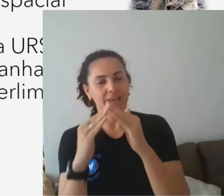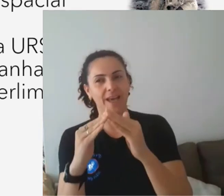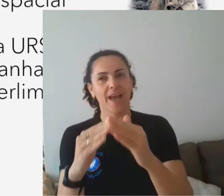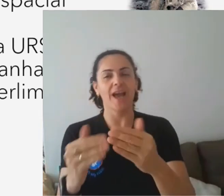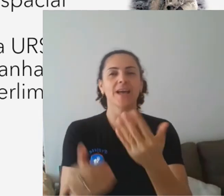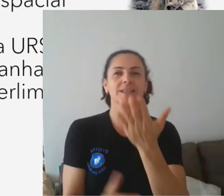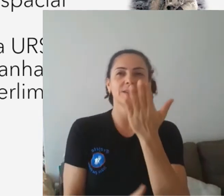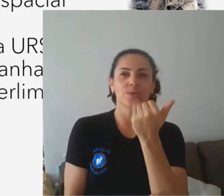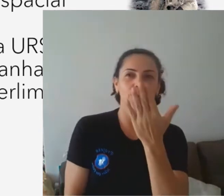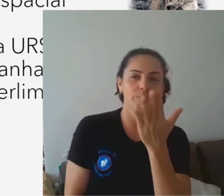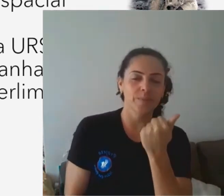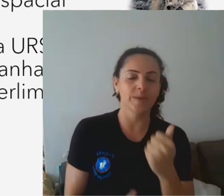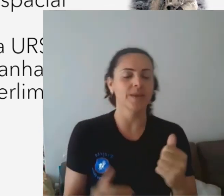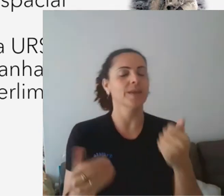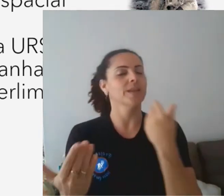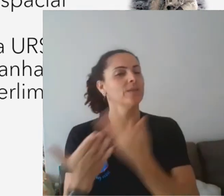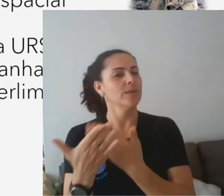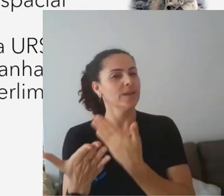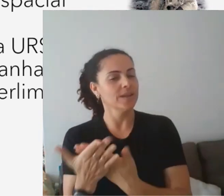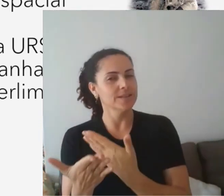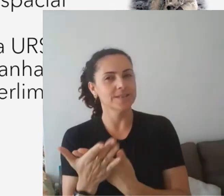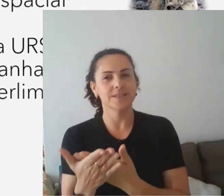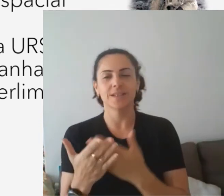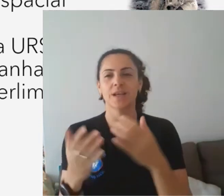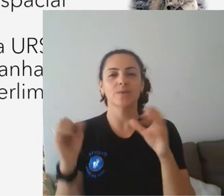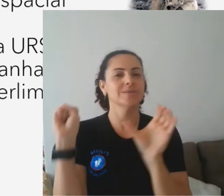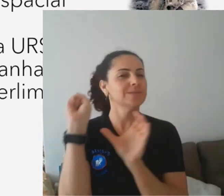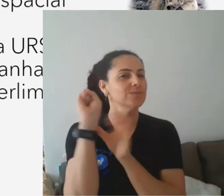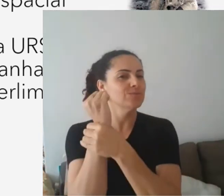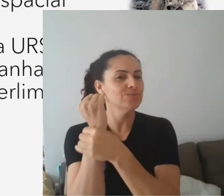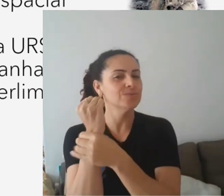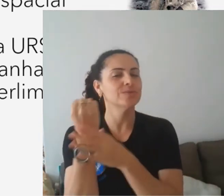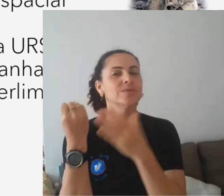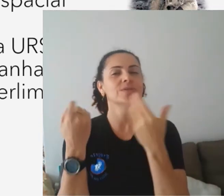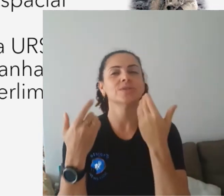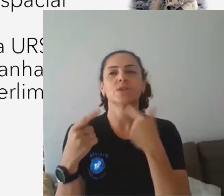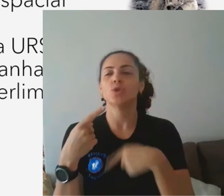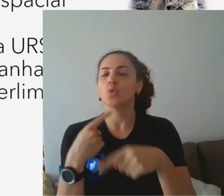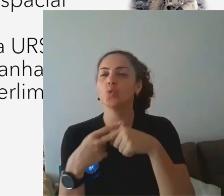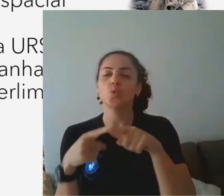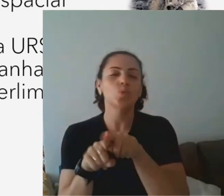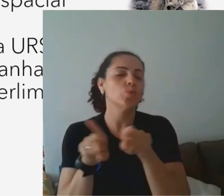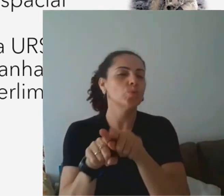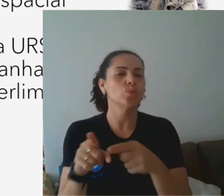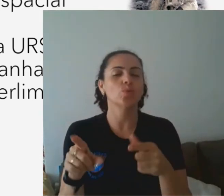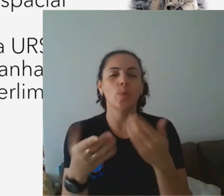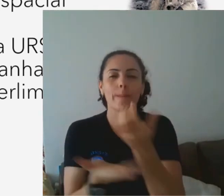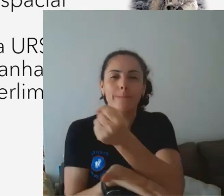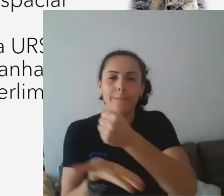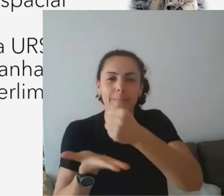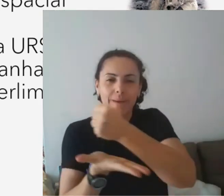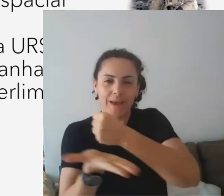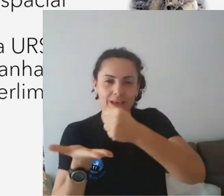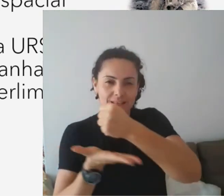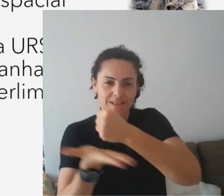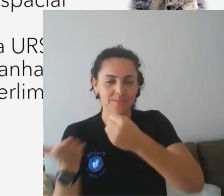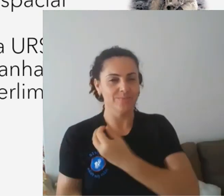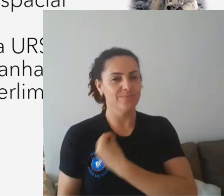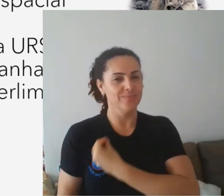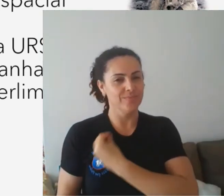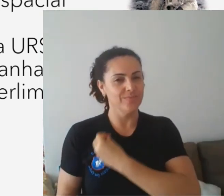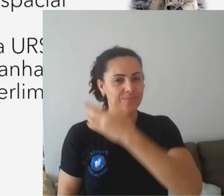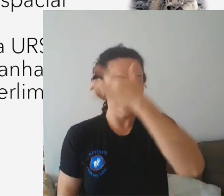pela educação, por esses sistemas aí, né, básicos para a vivência, para a sobrevivência das pessoas. Então, o